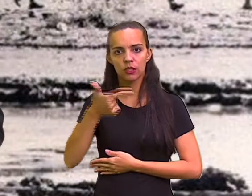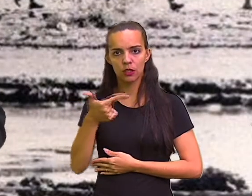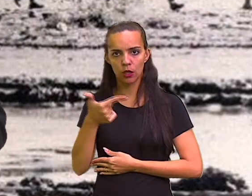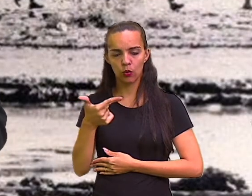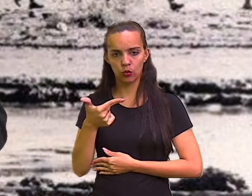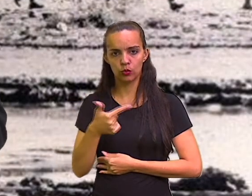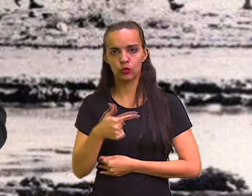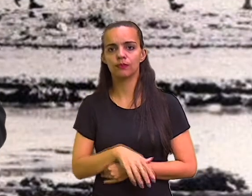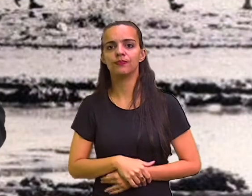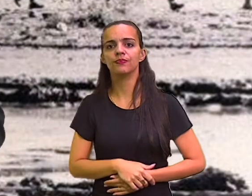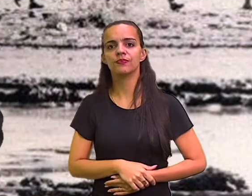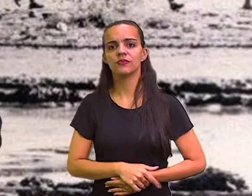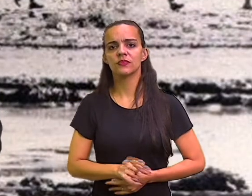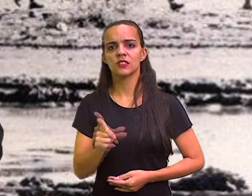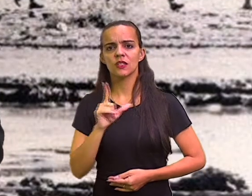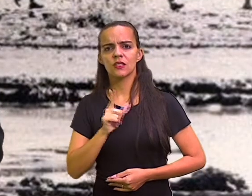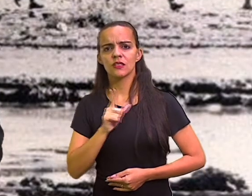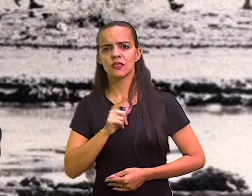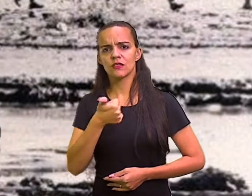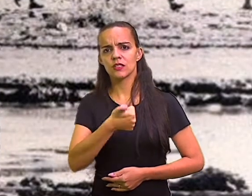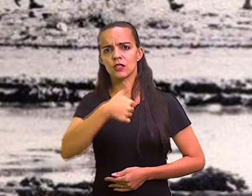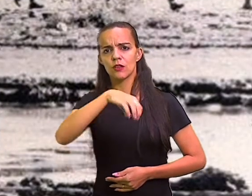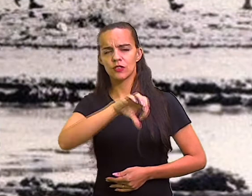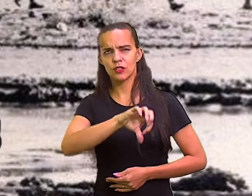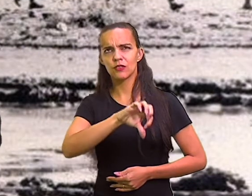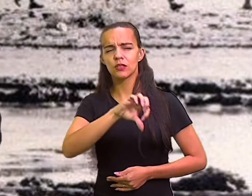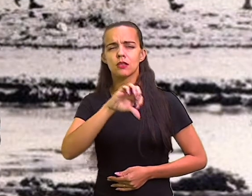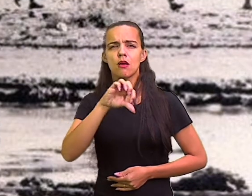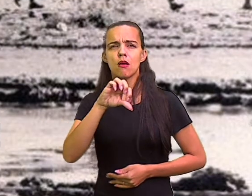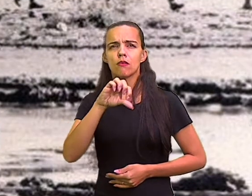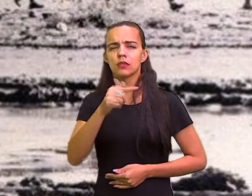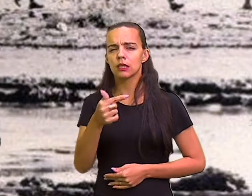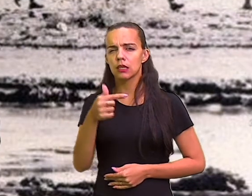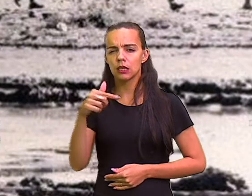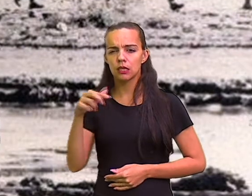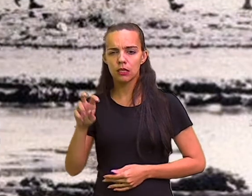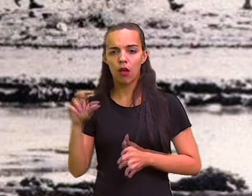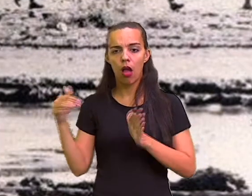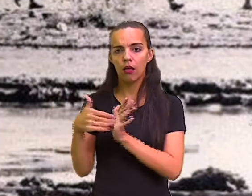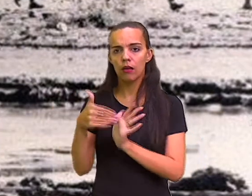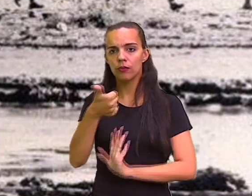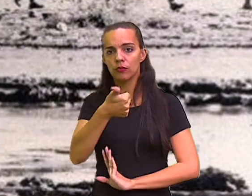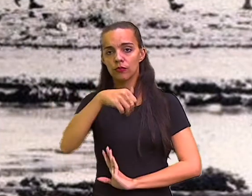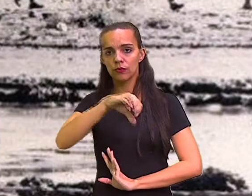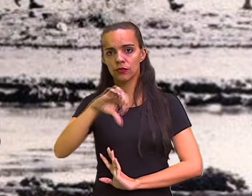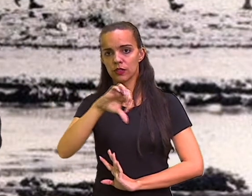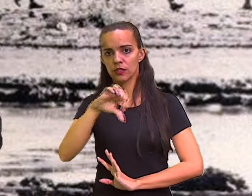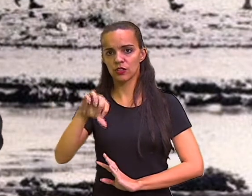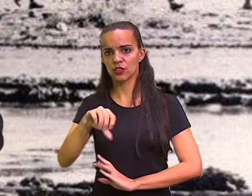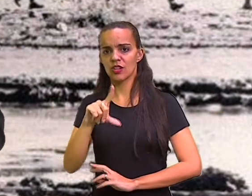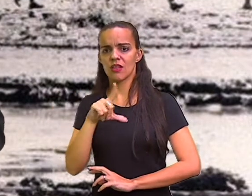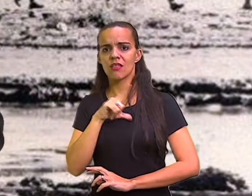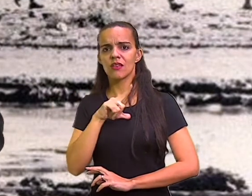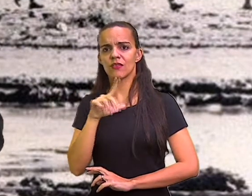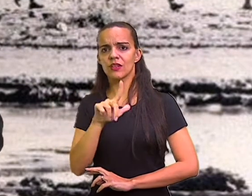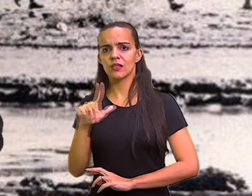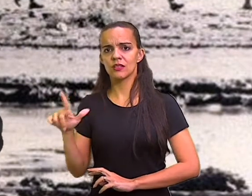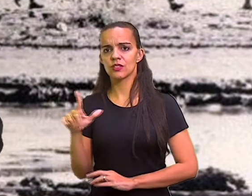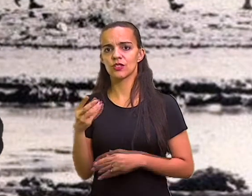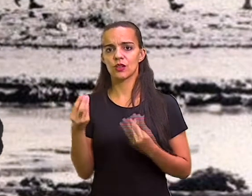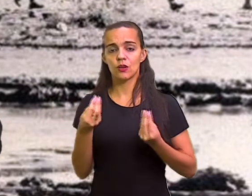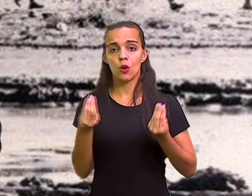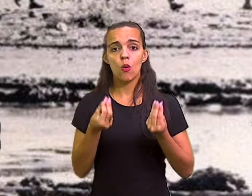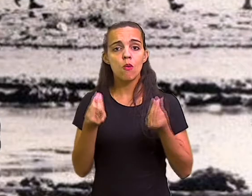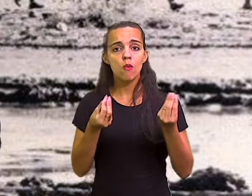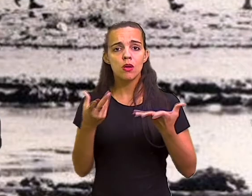Entre os anos de 1975 e 1999, a Indonésia invadiu o Timor-Leste. Olha a